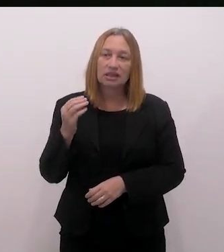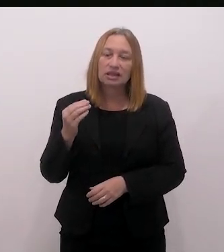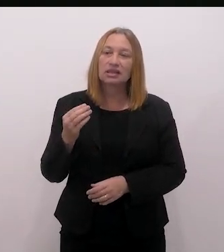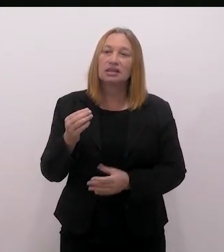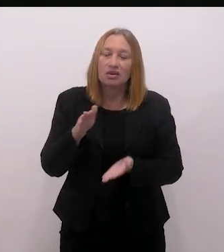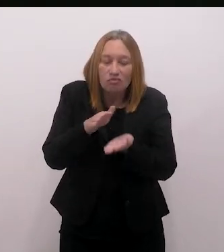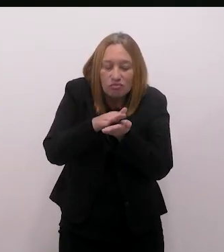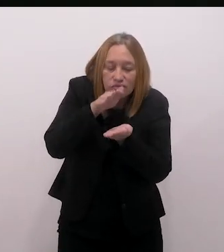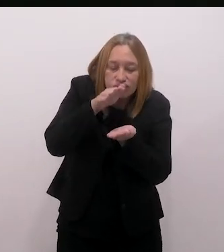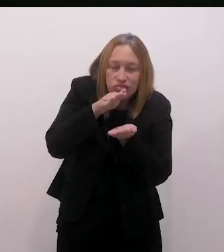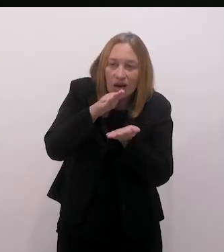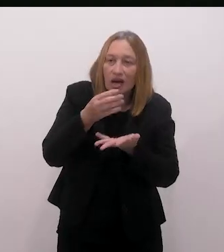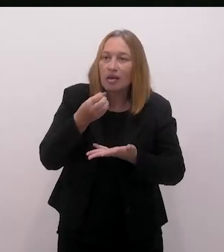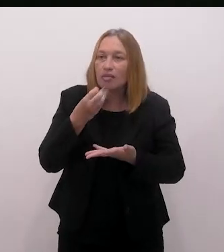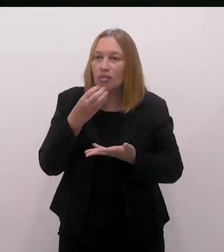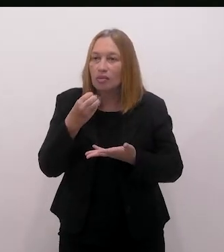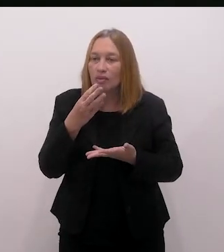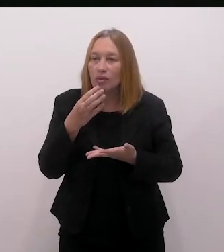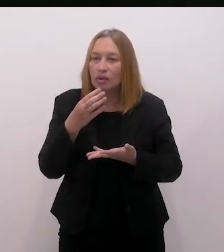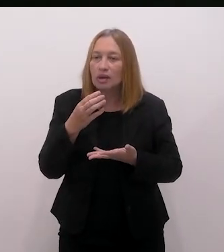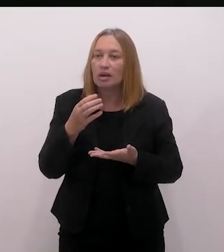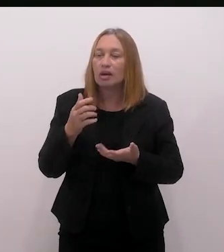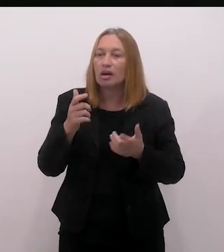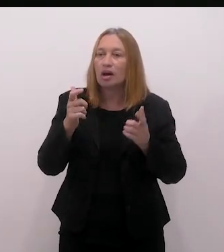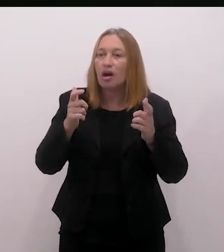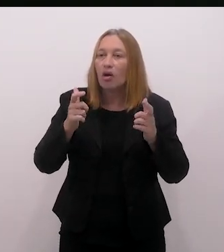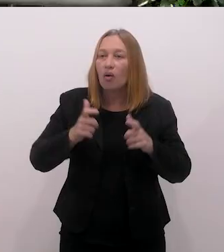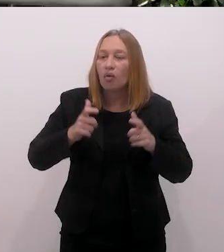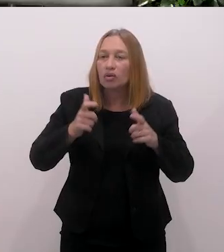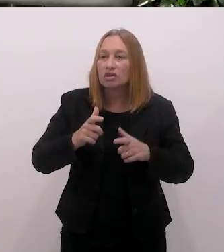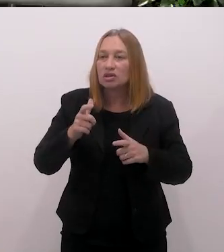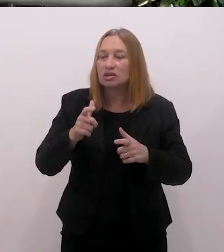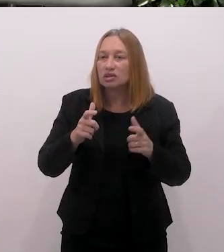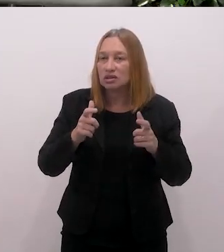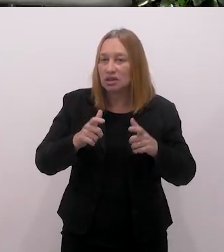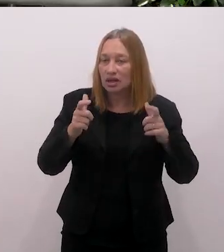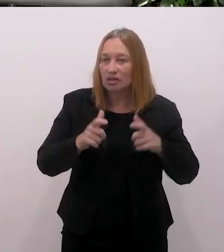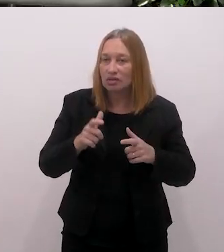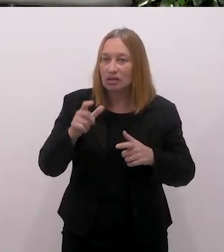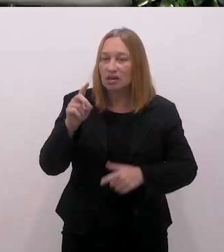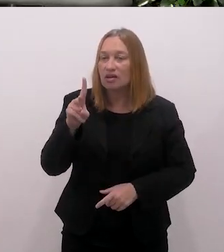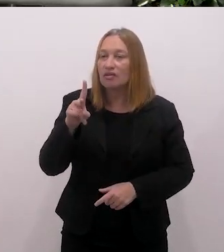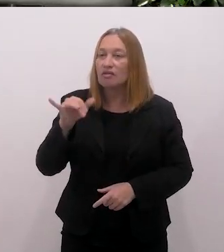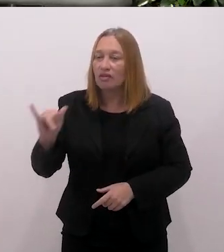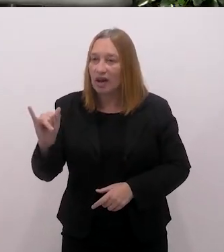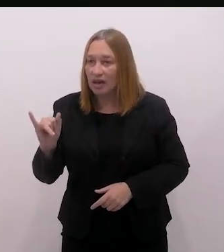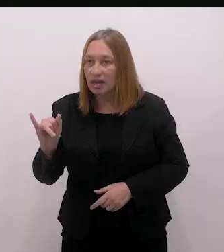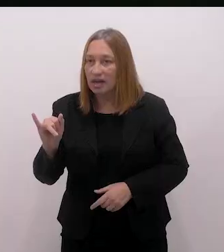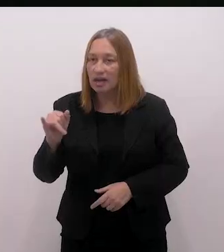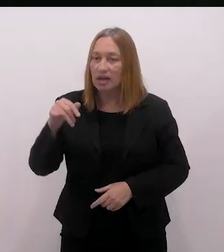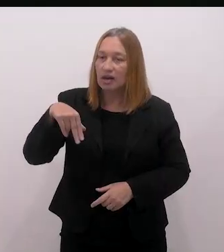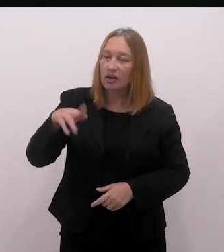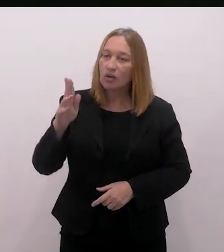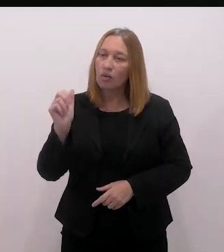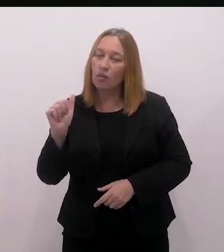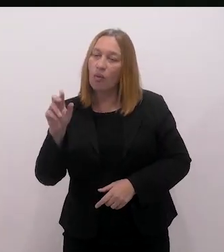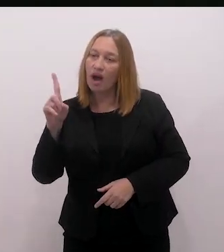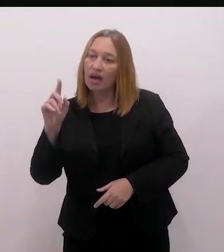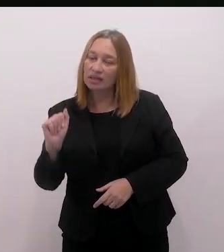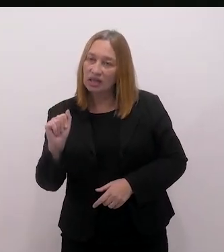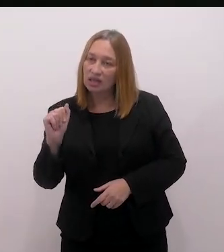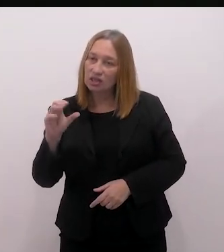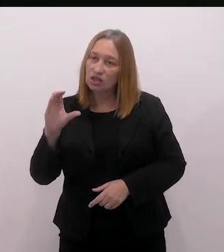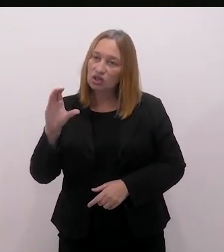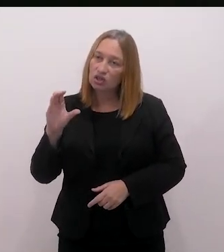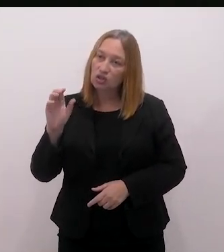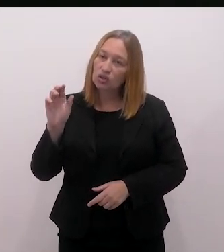Bíblia, mas muito bom, que é Para Onde Vão os Guarda-Chuvas. Vale muito a pena começarem. Ele é espetacular, é um homem da Renascença,